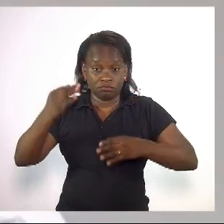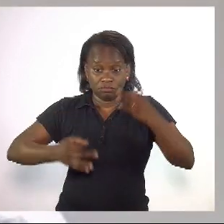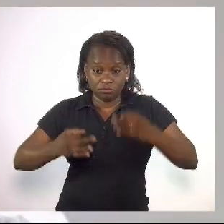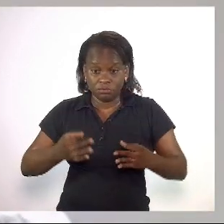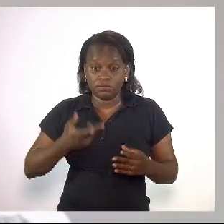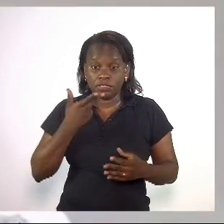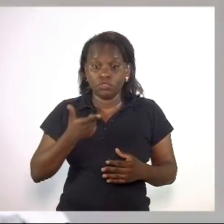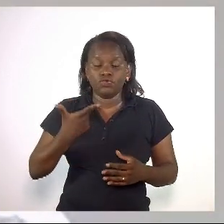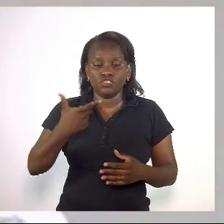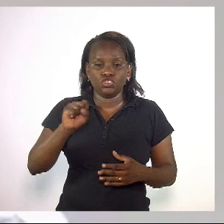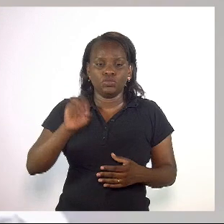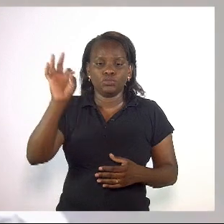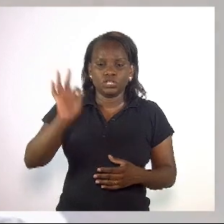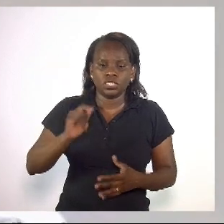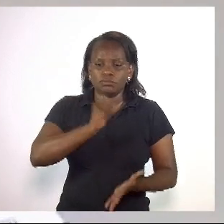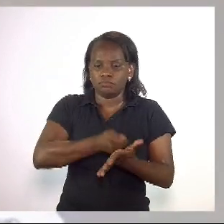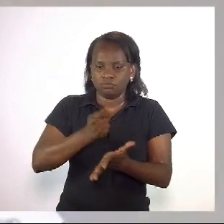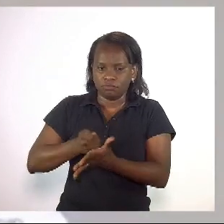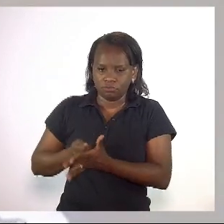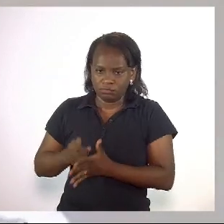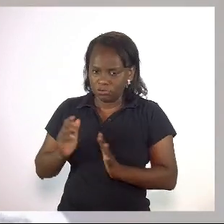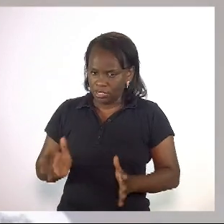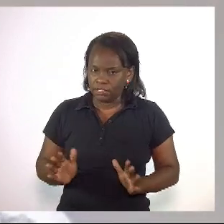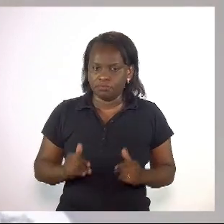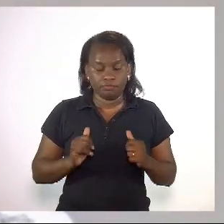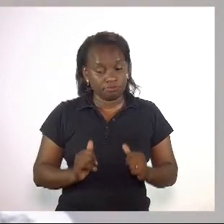liquidamos 28% dessa despesa. Bem,